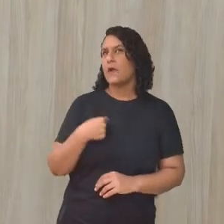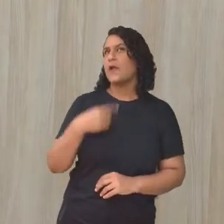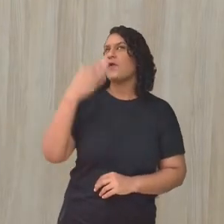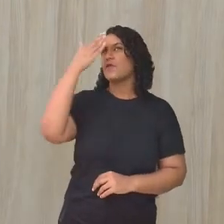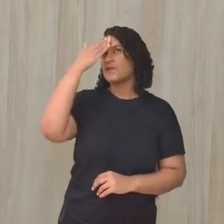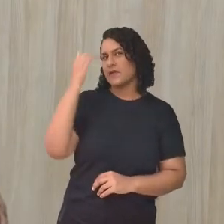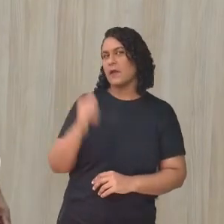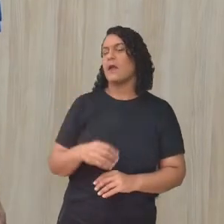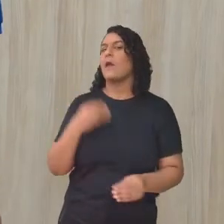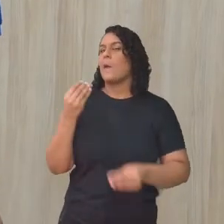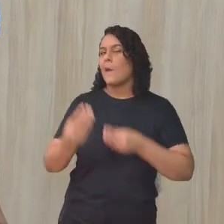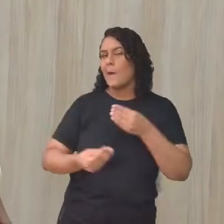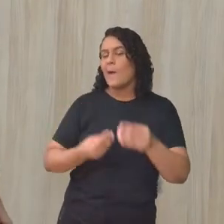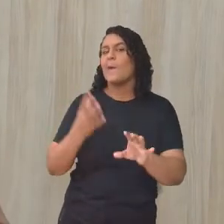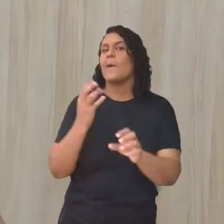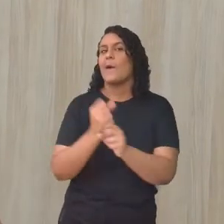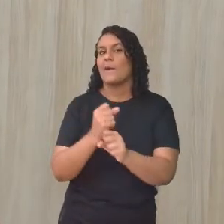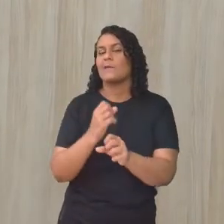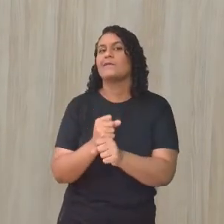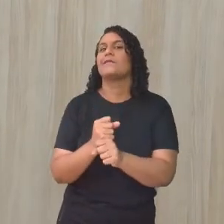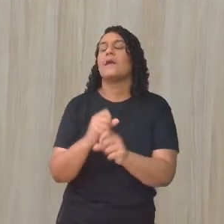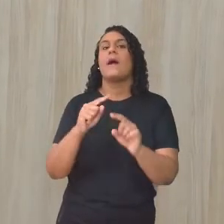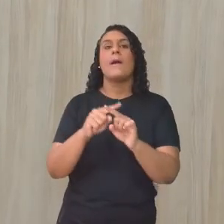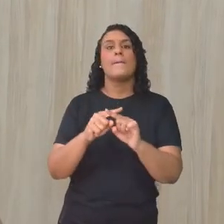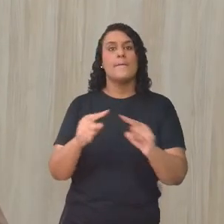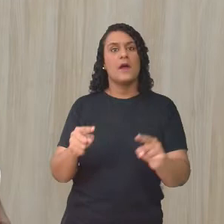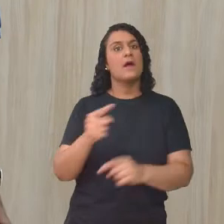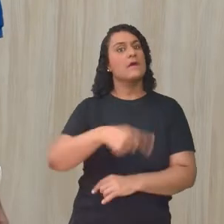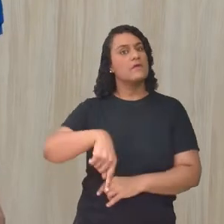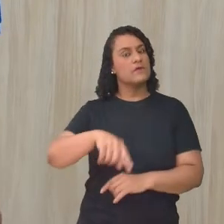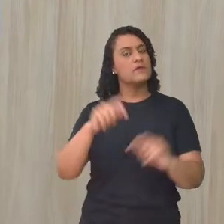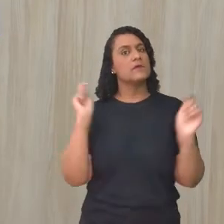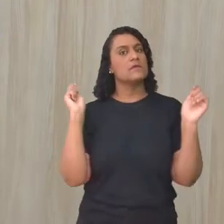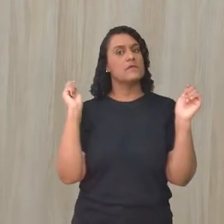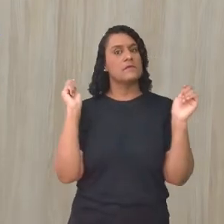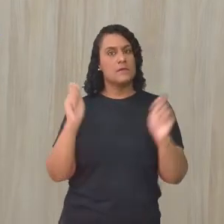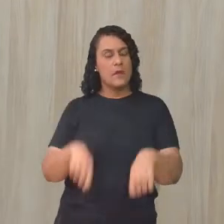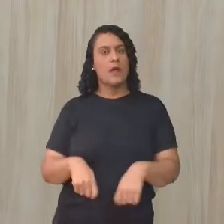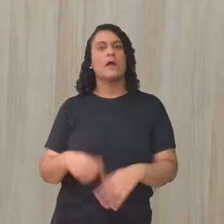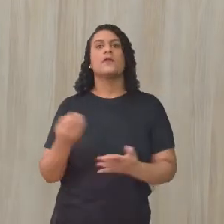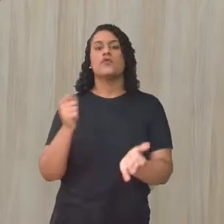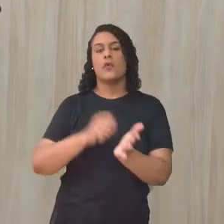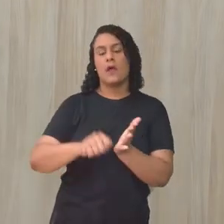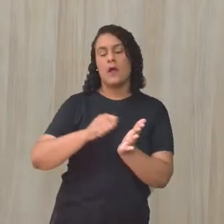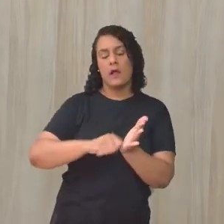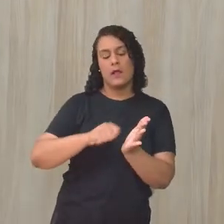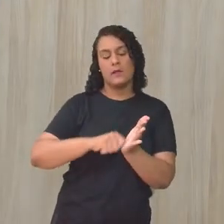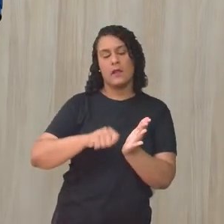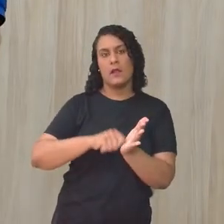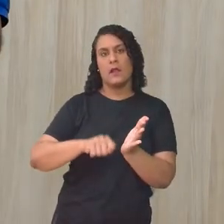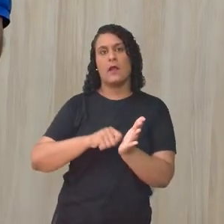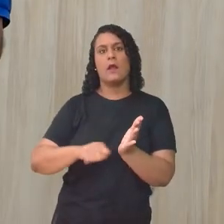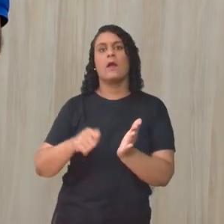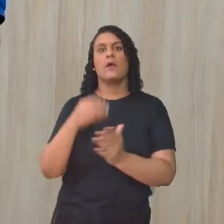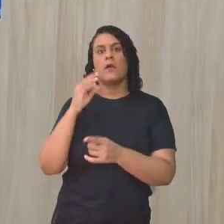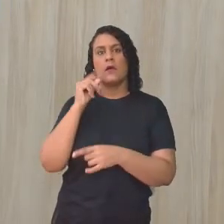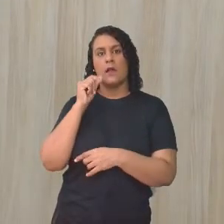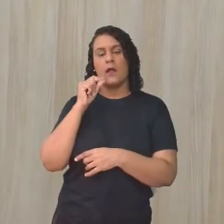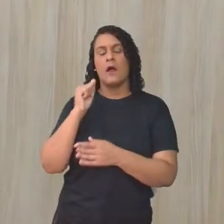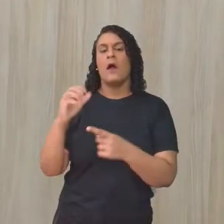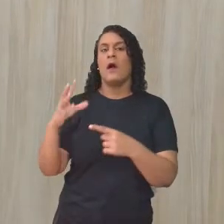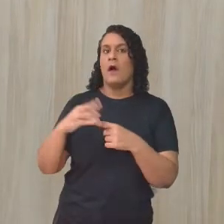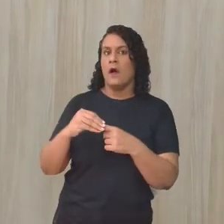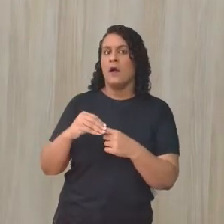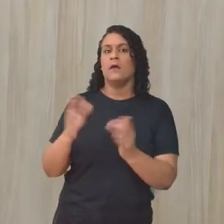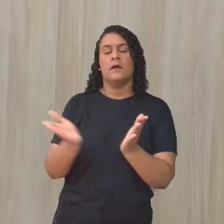já de cabeça como é que vai desenvolver isso aí, mas você pode fazer aí no seu lugar, no seu espaço, pegar um lápis, caneta